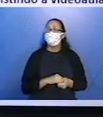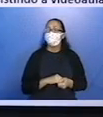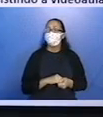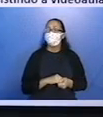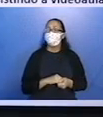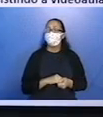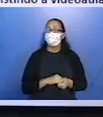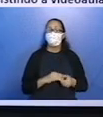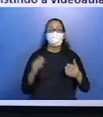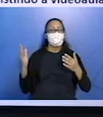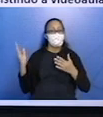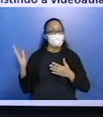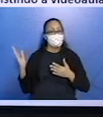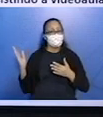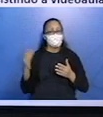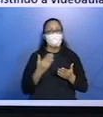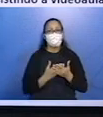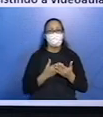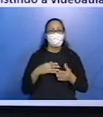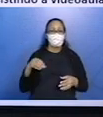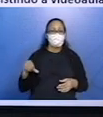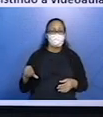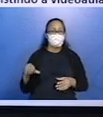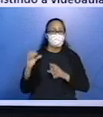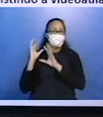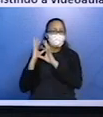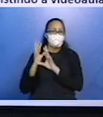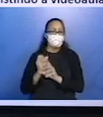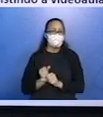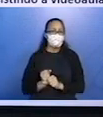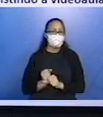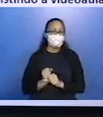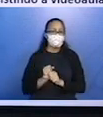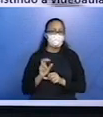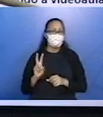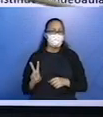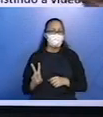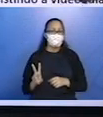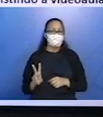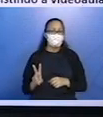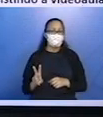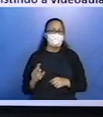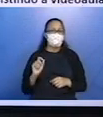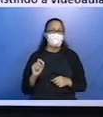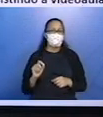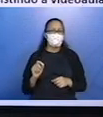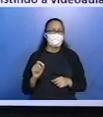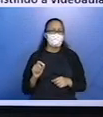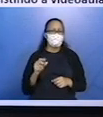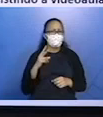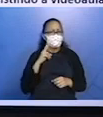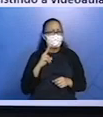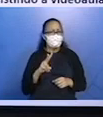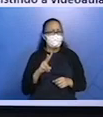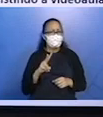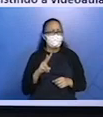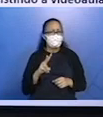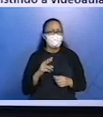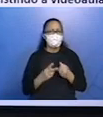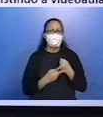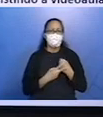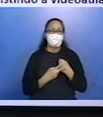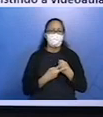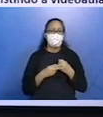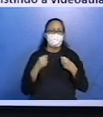Nossa rotina da aula 9, a revisão 2. O que nós vimos? Os verbos de ação e